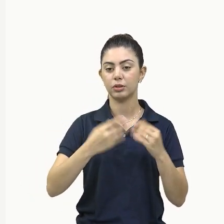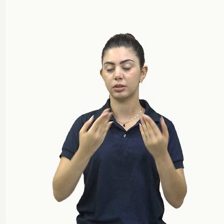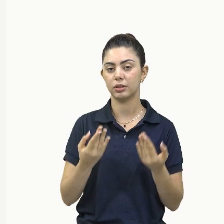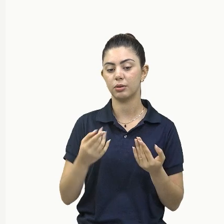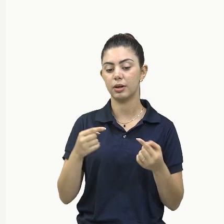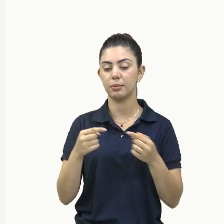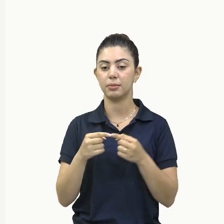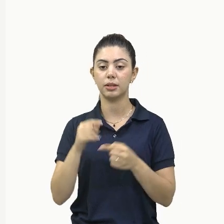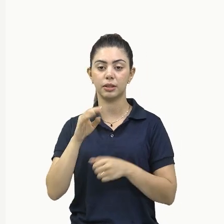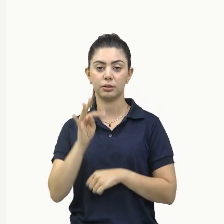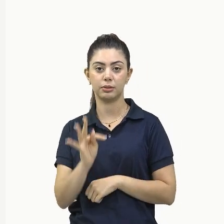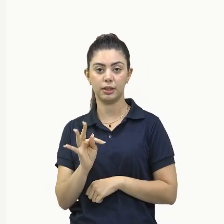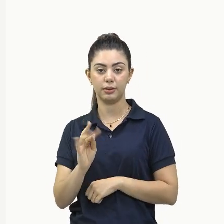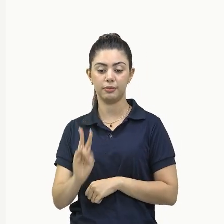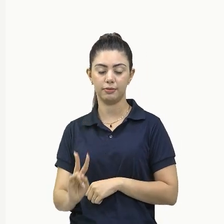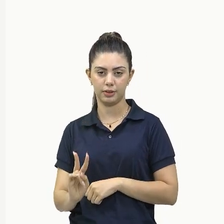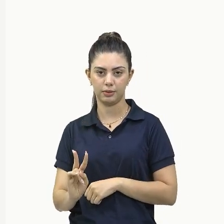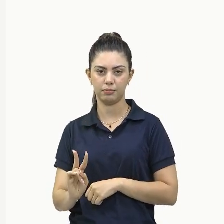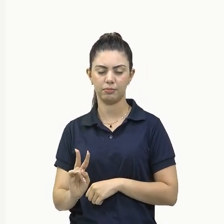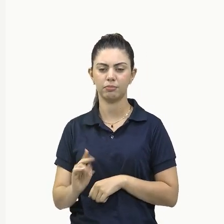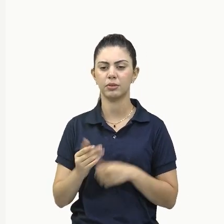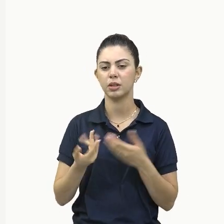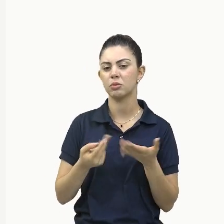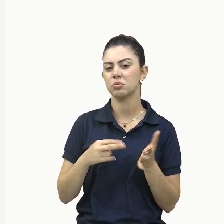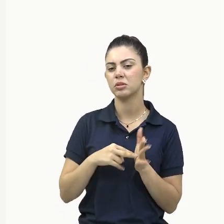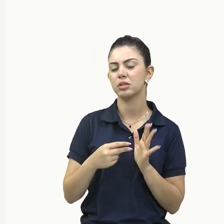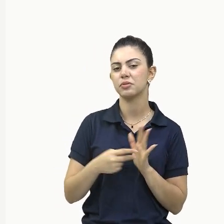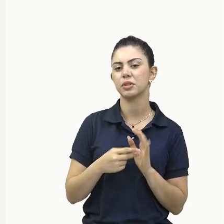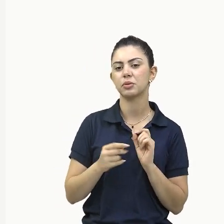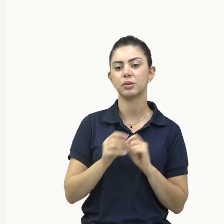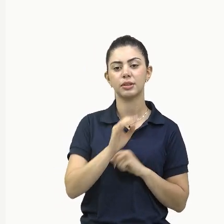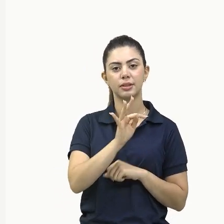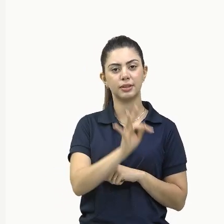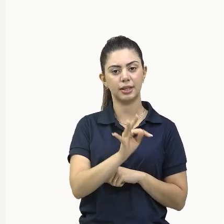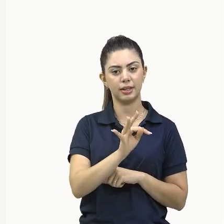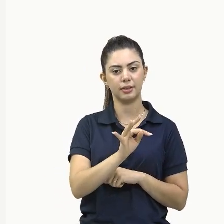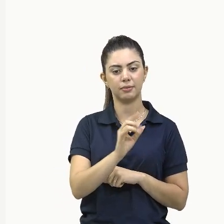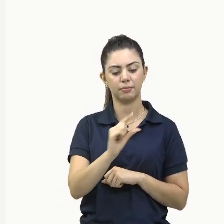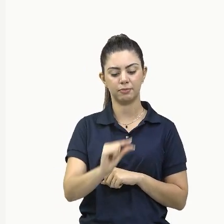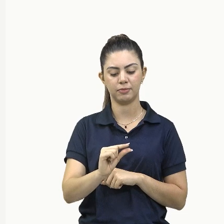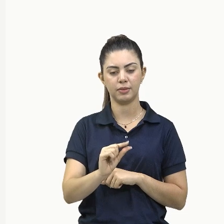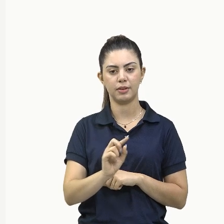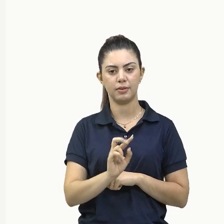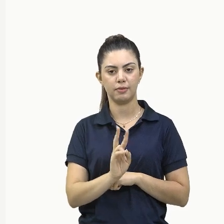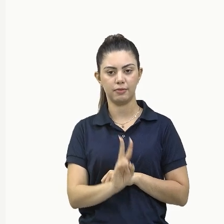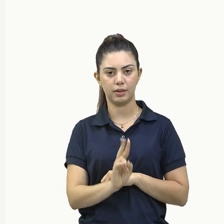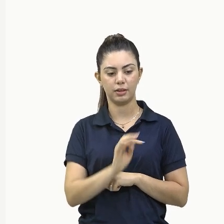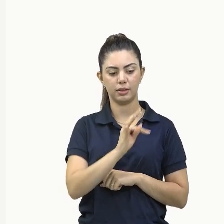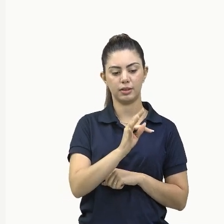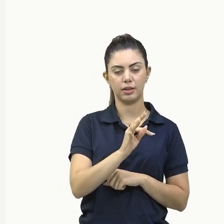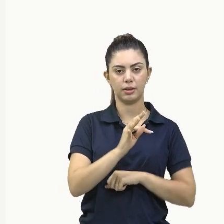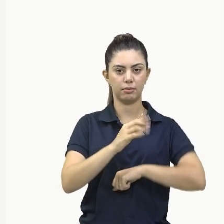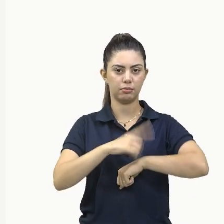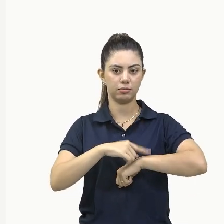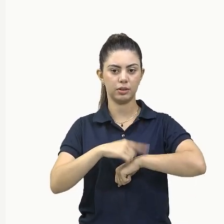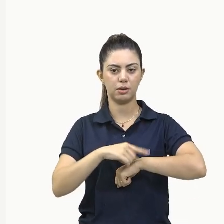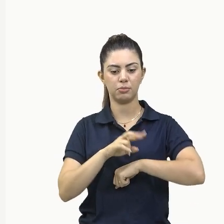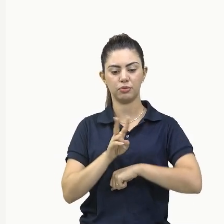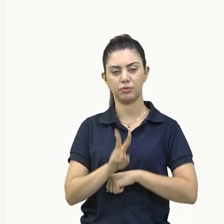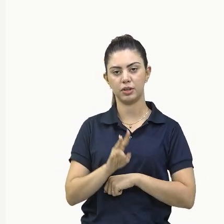V, que significa T vértice, tempo vértice, né? De um